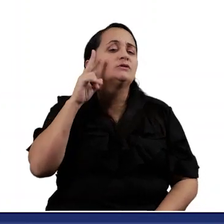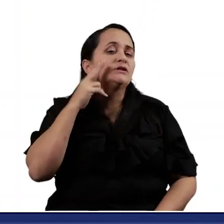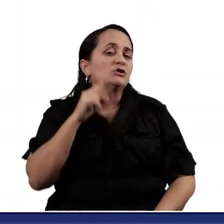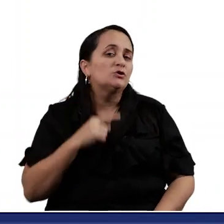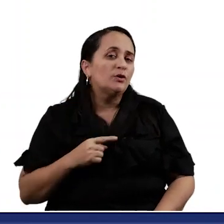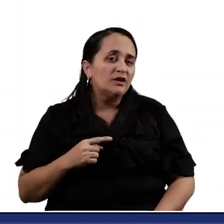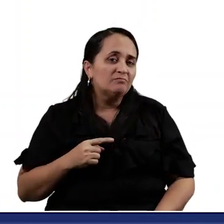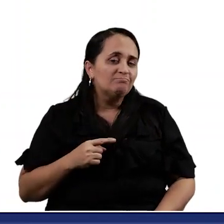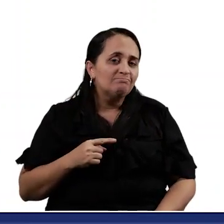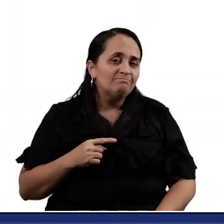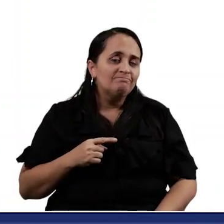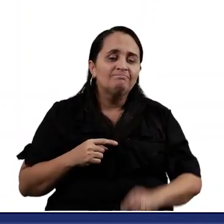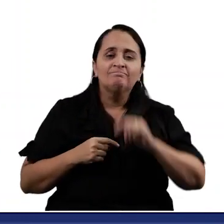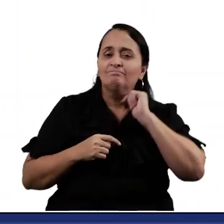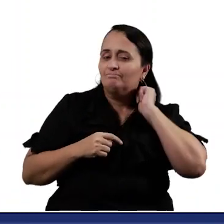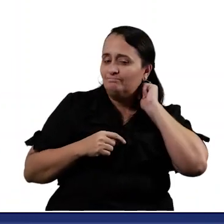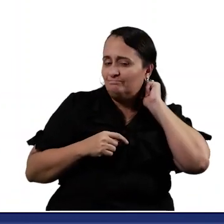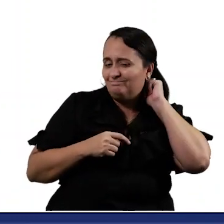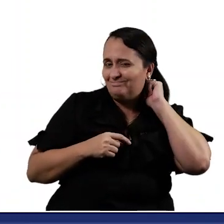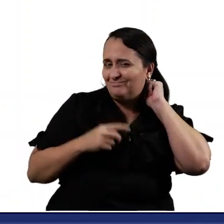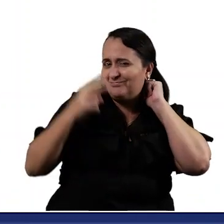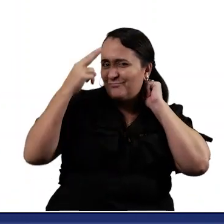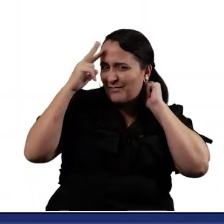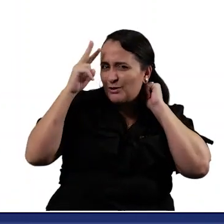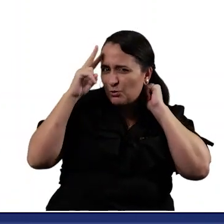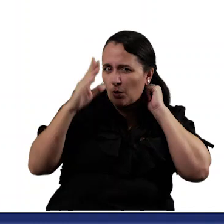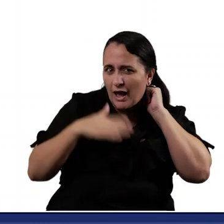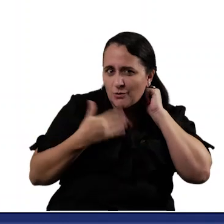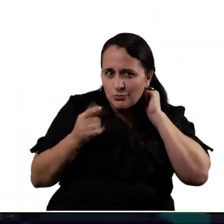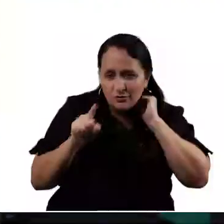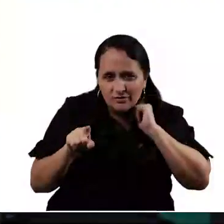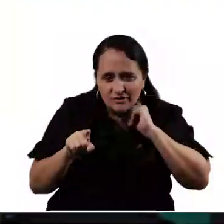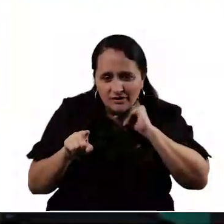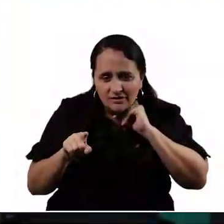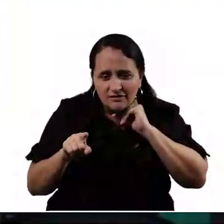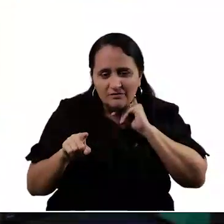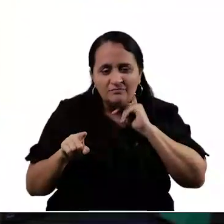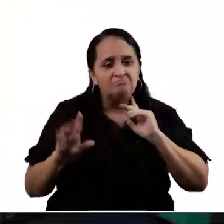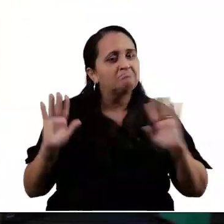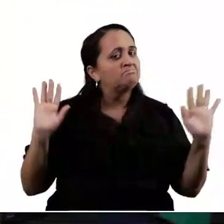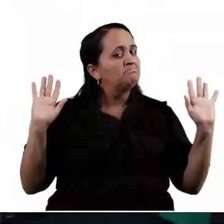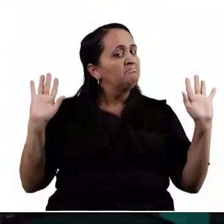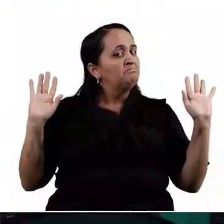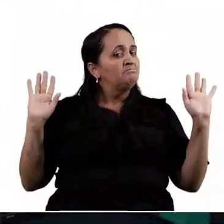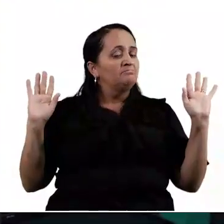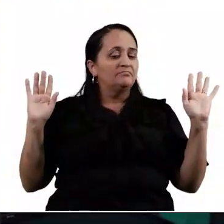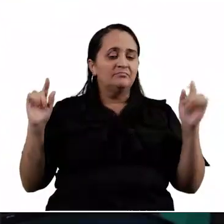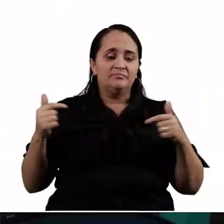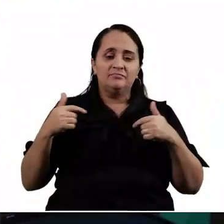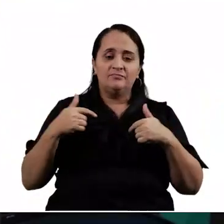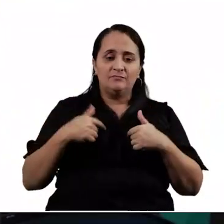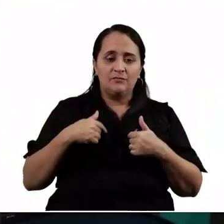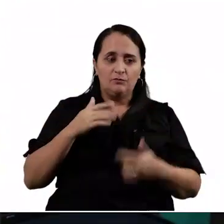O que você achou essa história assustou você eu fiquei